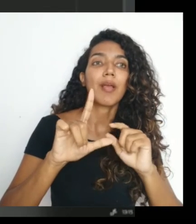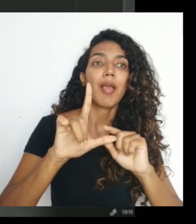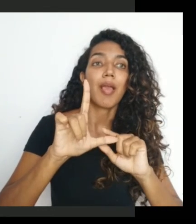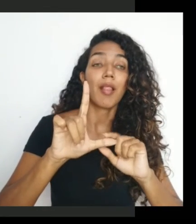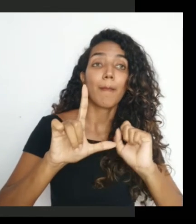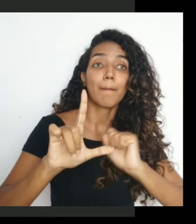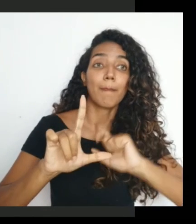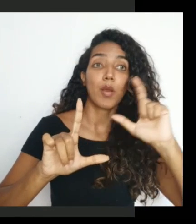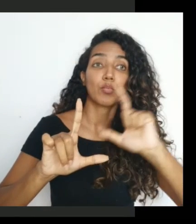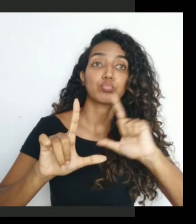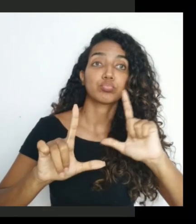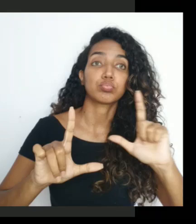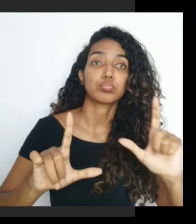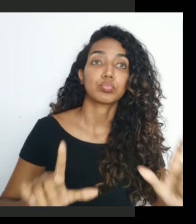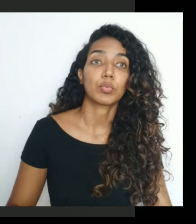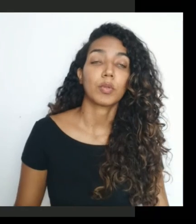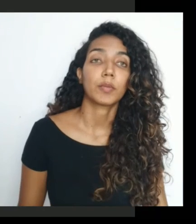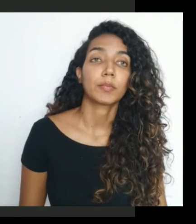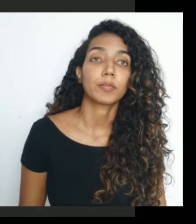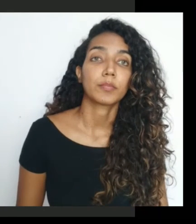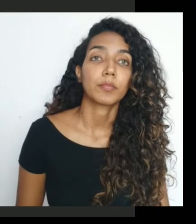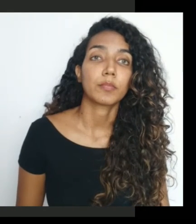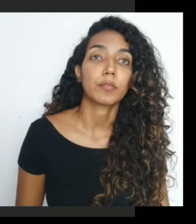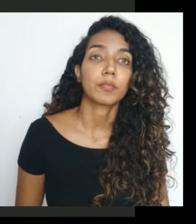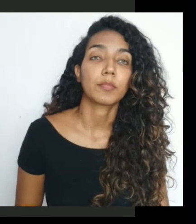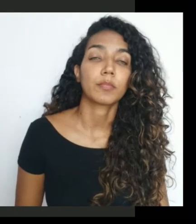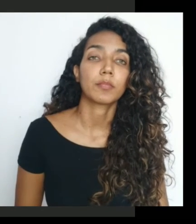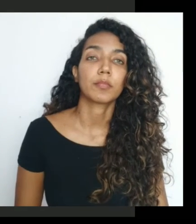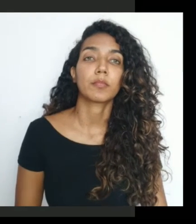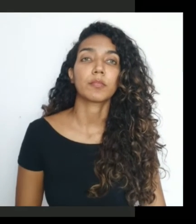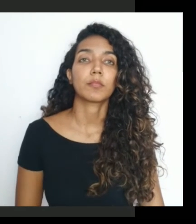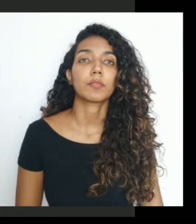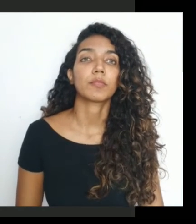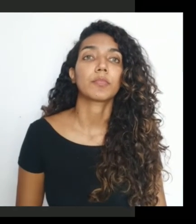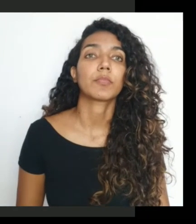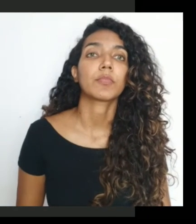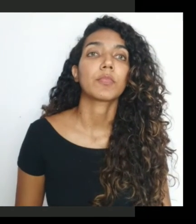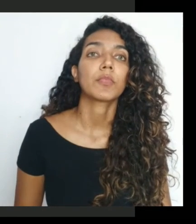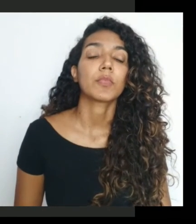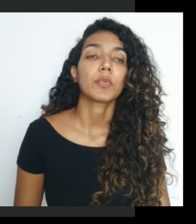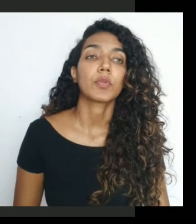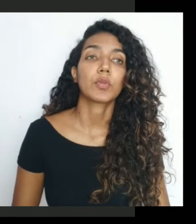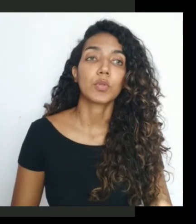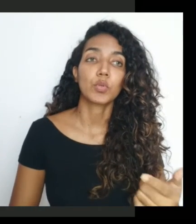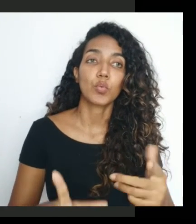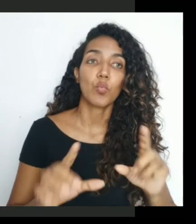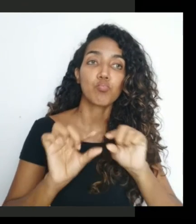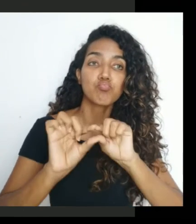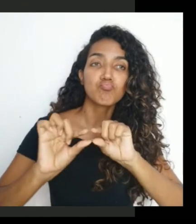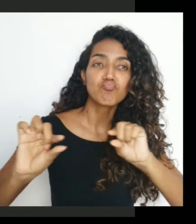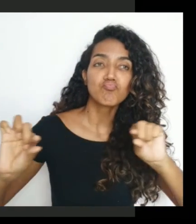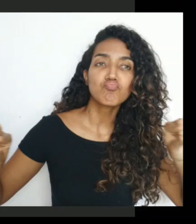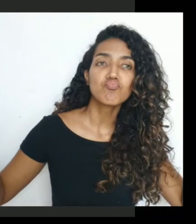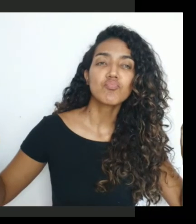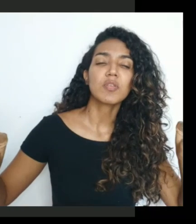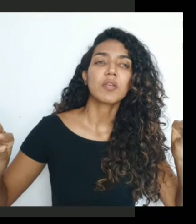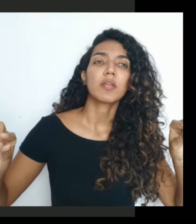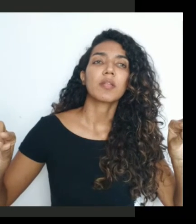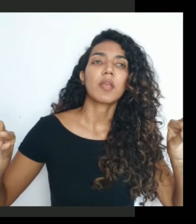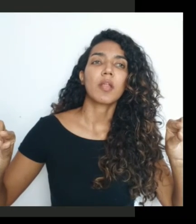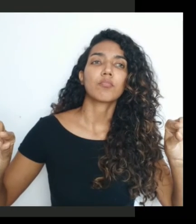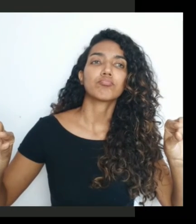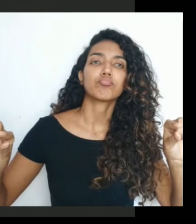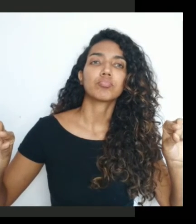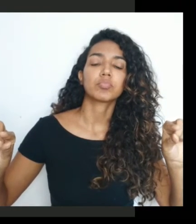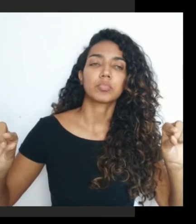aqui a mensagenzinha do IntelliJ, ó, do literal long termina com lowercase, termina com L minúsculo. Não façam isso. Isso pode confundir